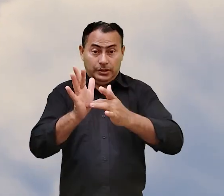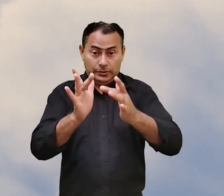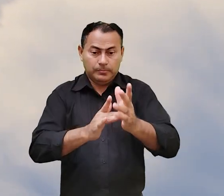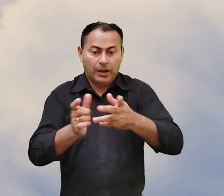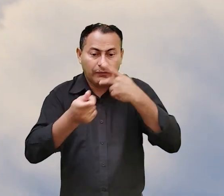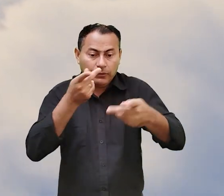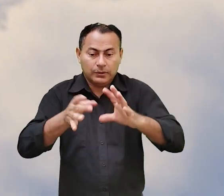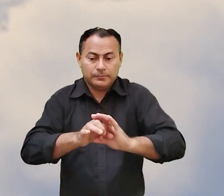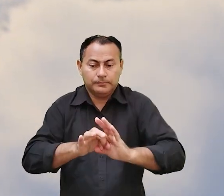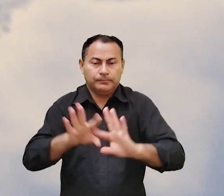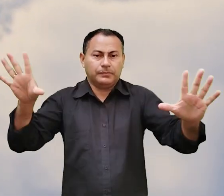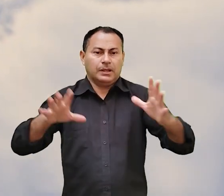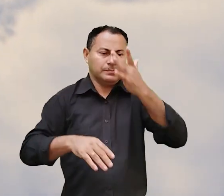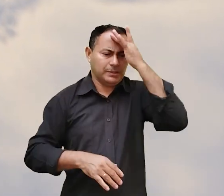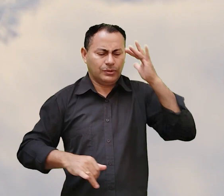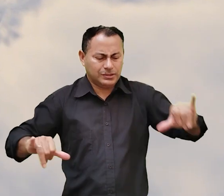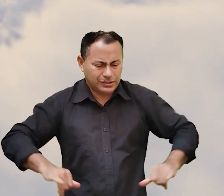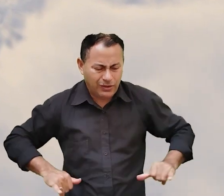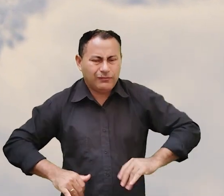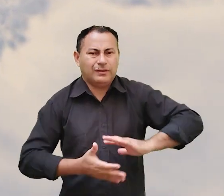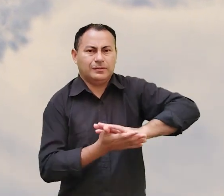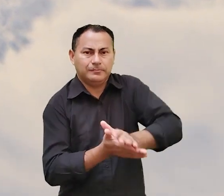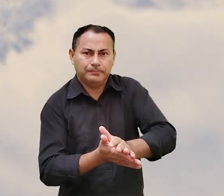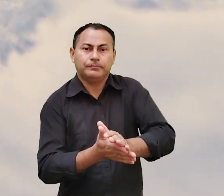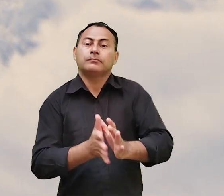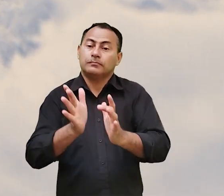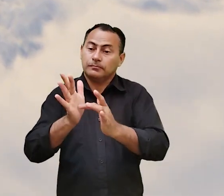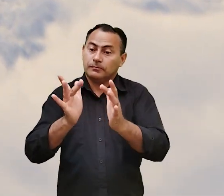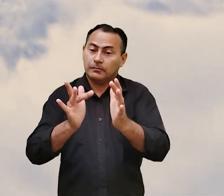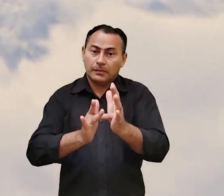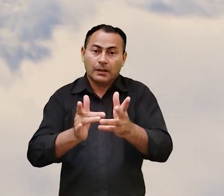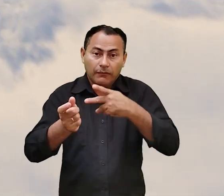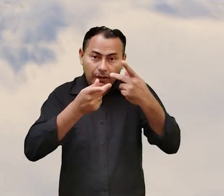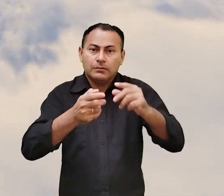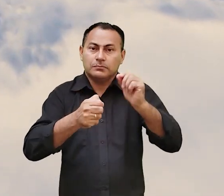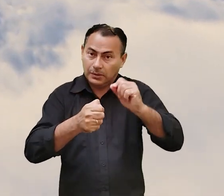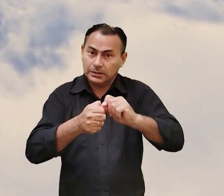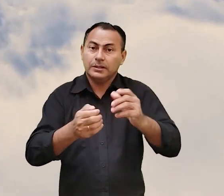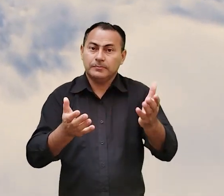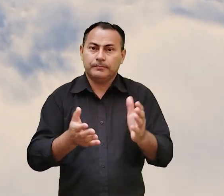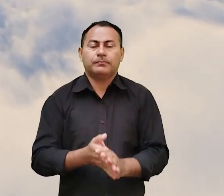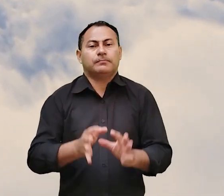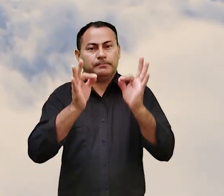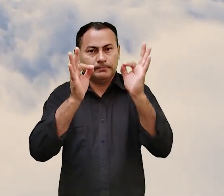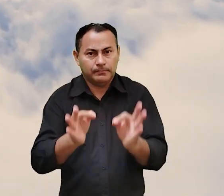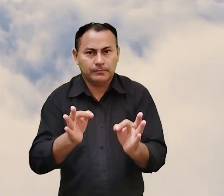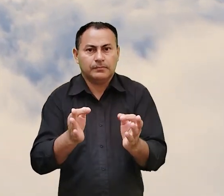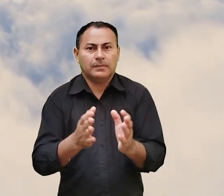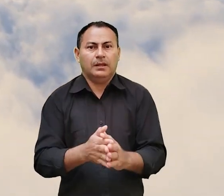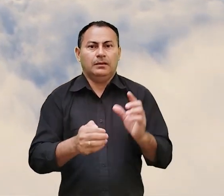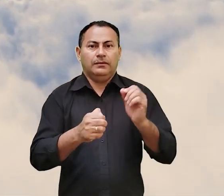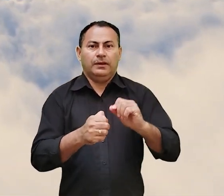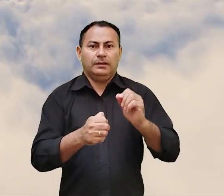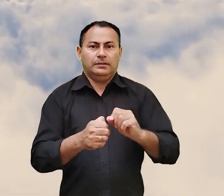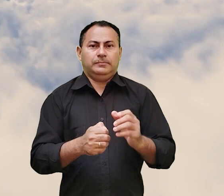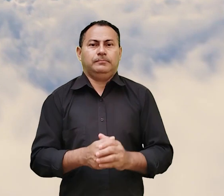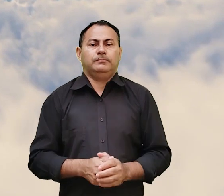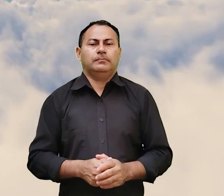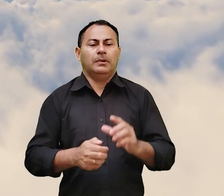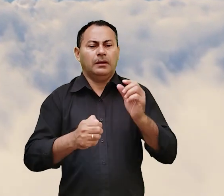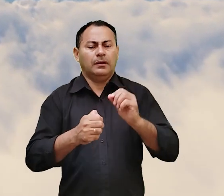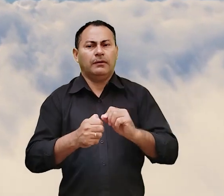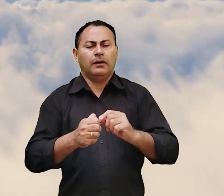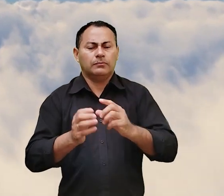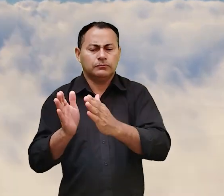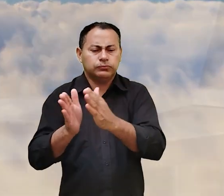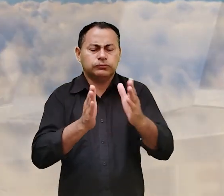ele disse, liberdade aos oprimidos. Foi isso que Jesus disse que faria. E foi exatamente isso que ele fez.